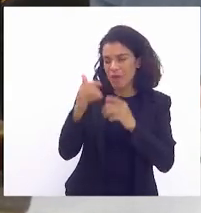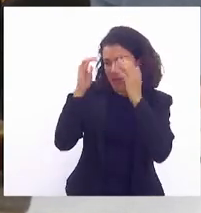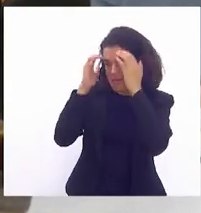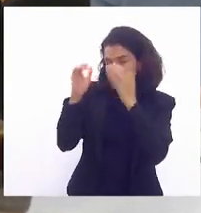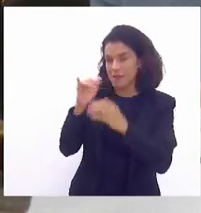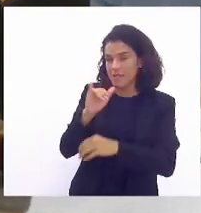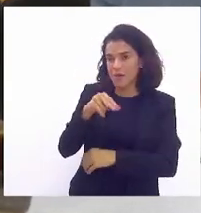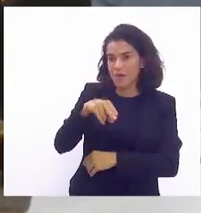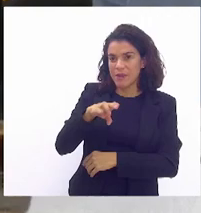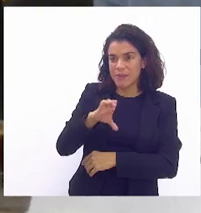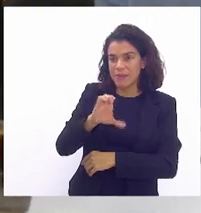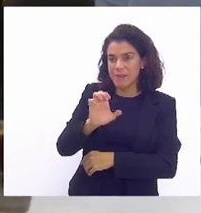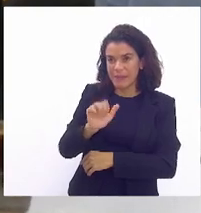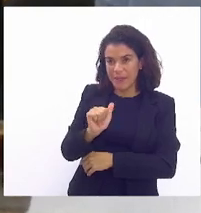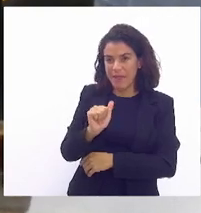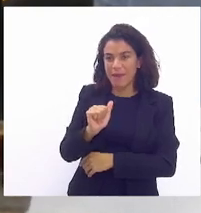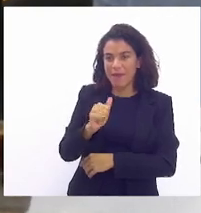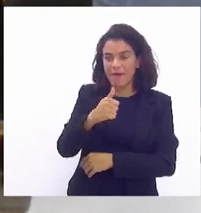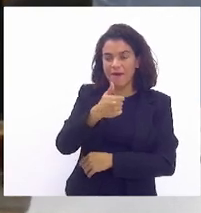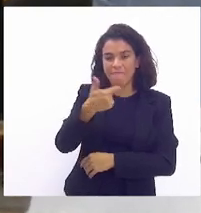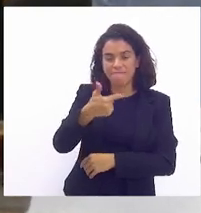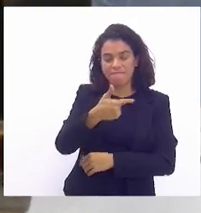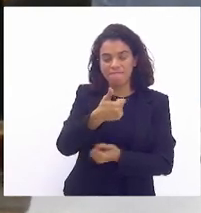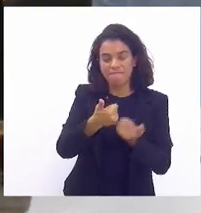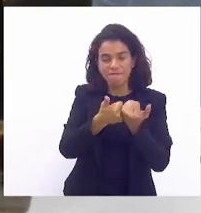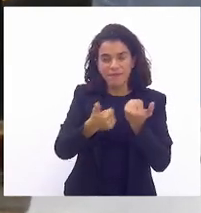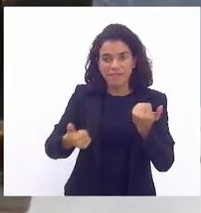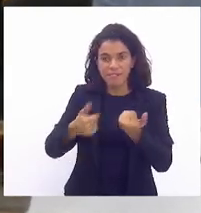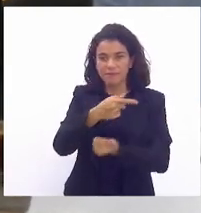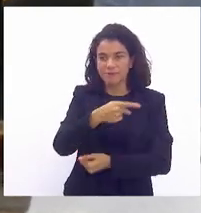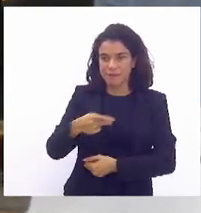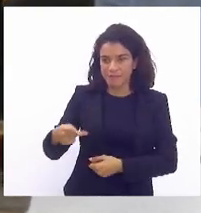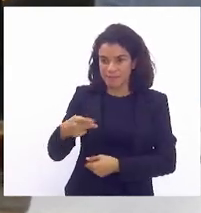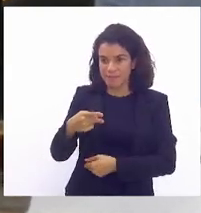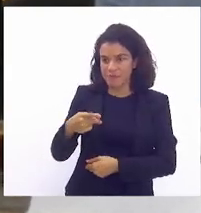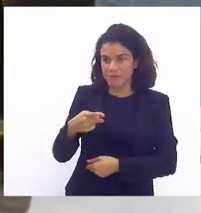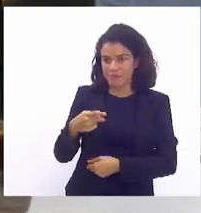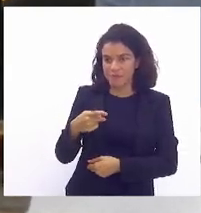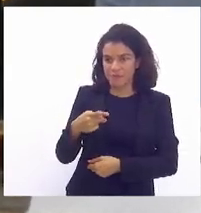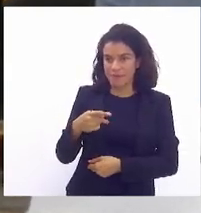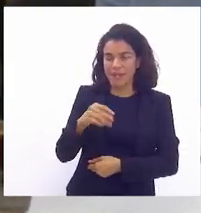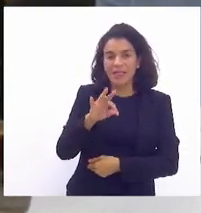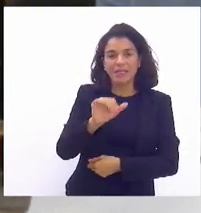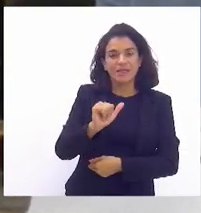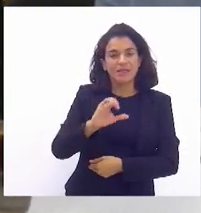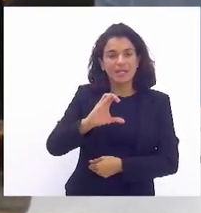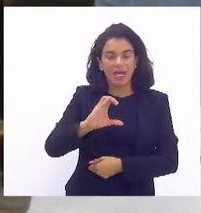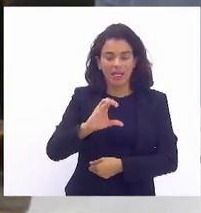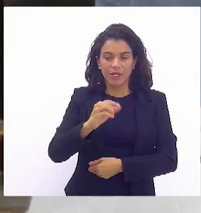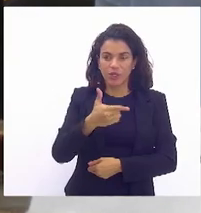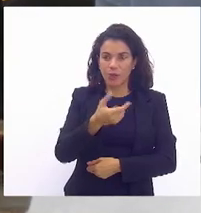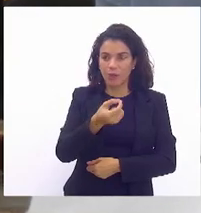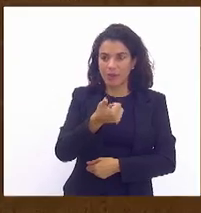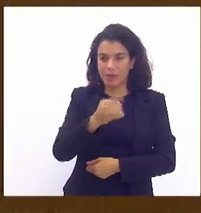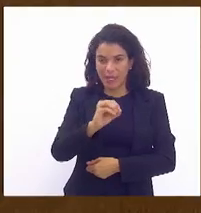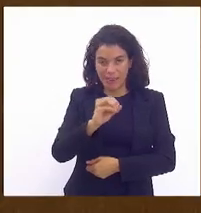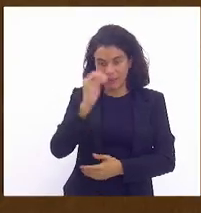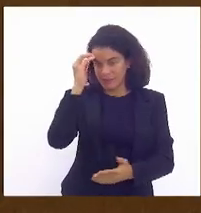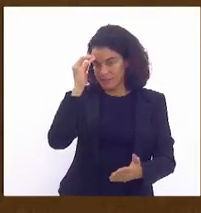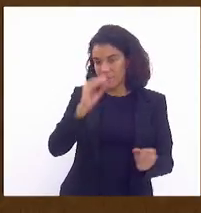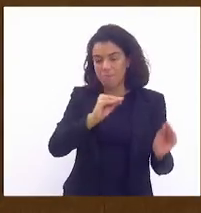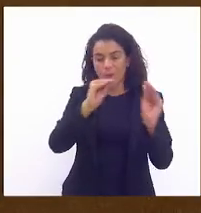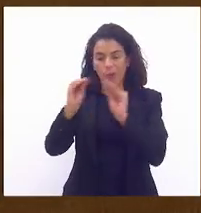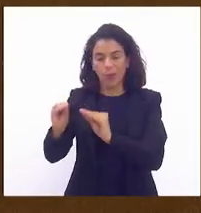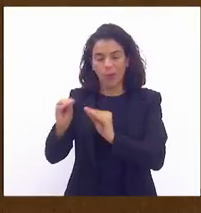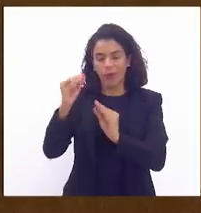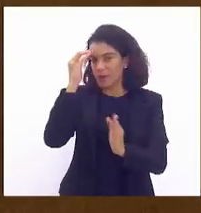Orneia, a nossa vice-presidente aqui, CSN está aqui em 2010, prorrogou e não cumpriu.